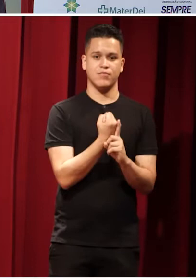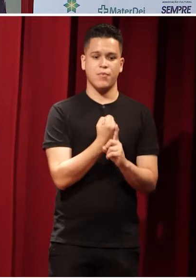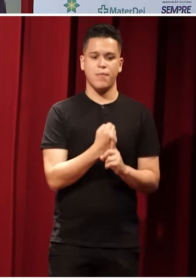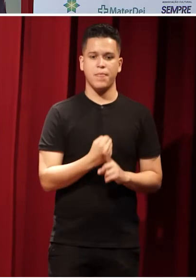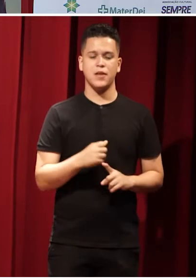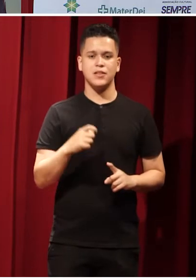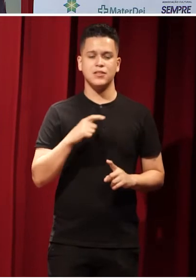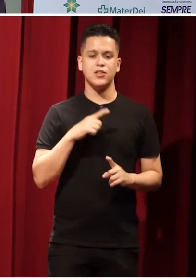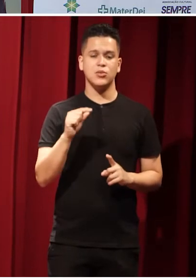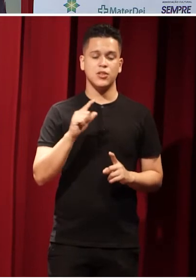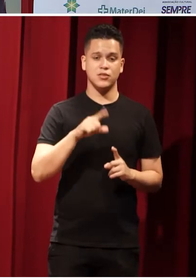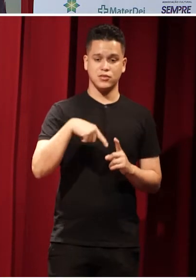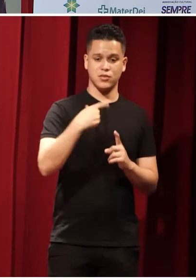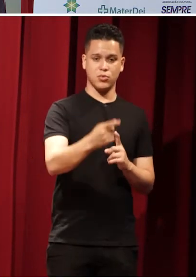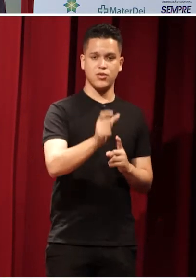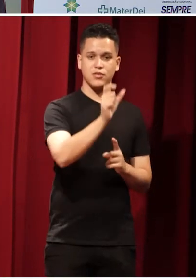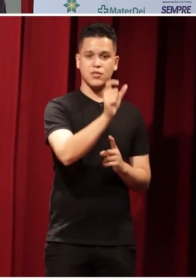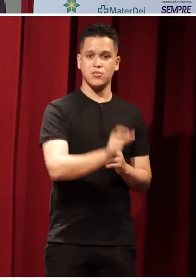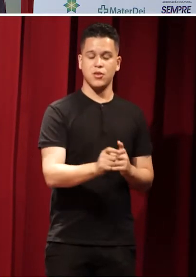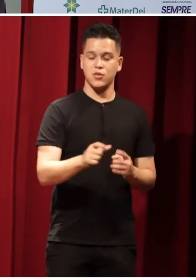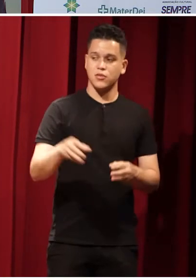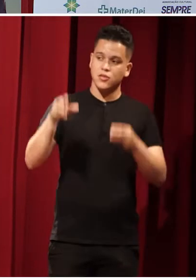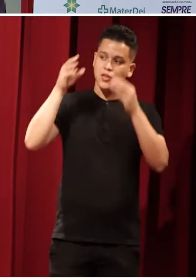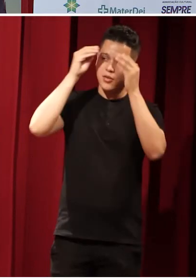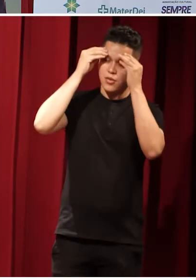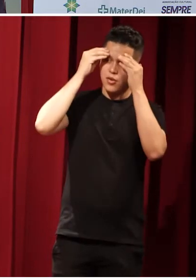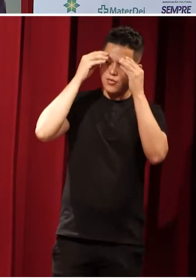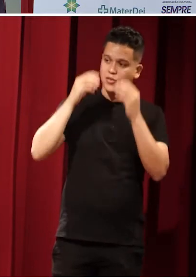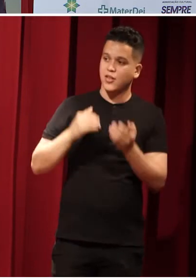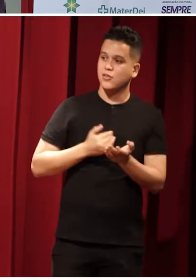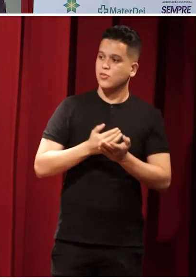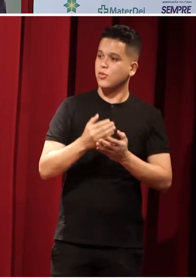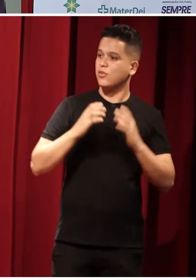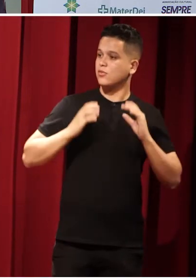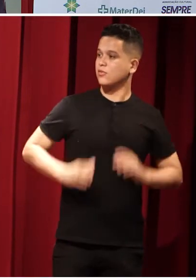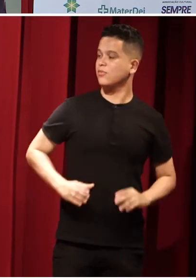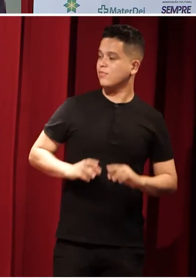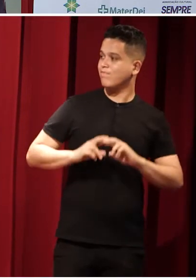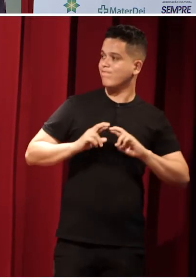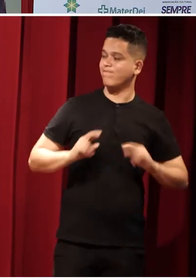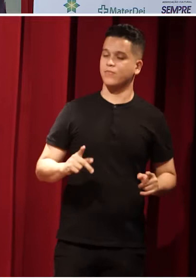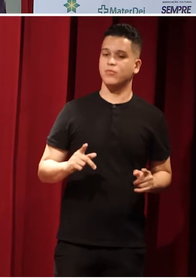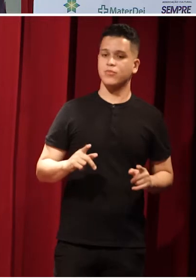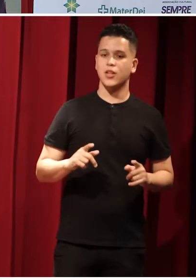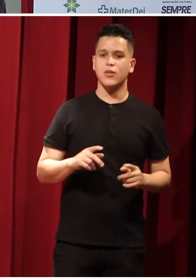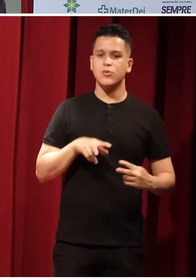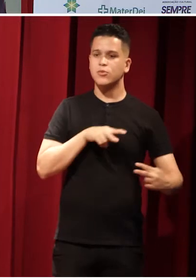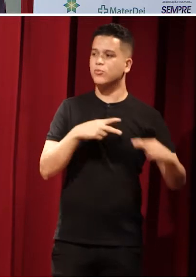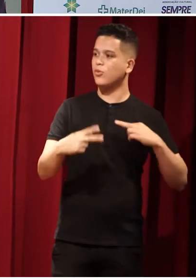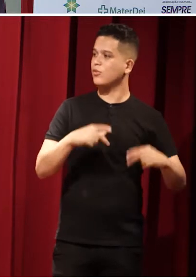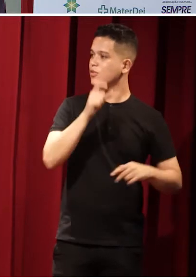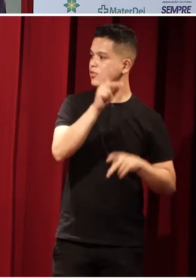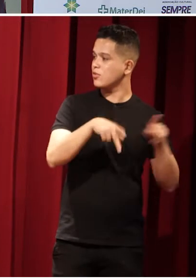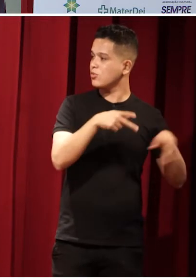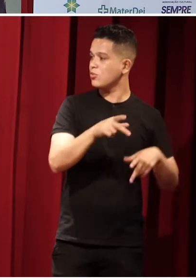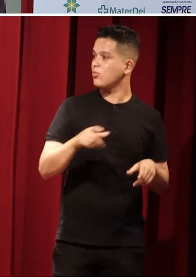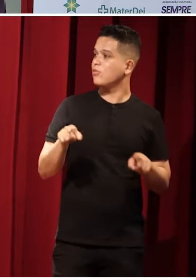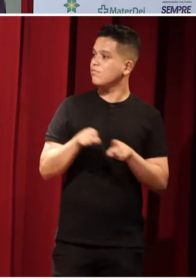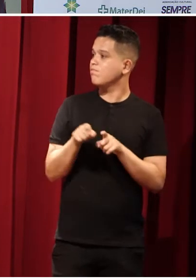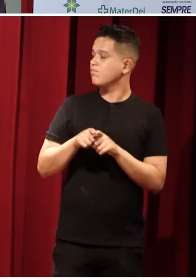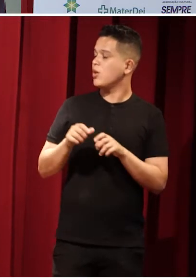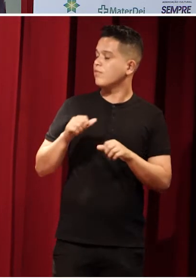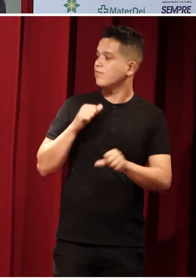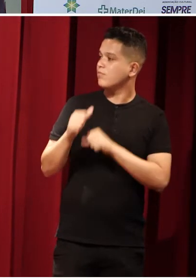tem um impacto na conduta das pessoas, na visão de mundo das pessoas, na formação das